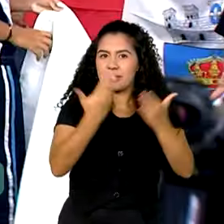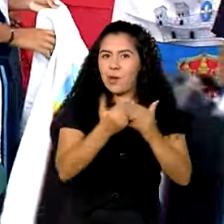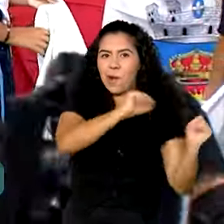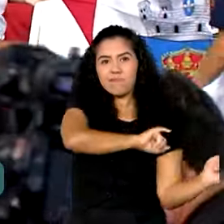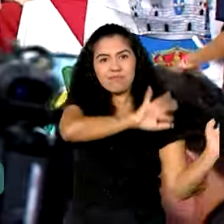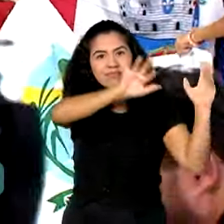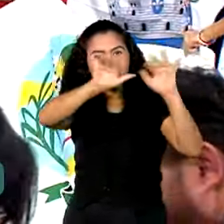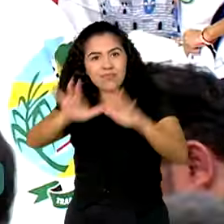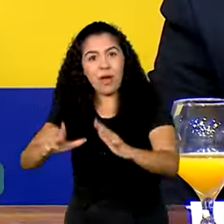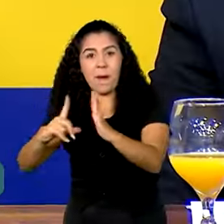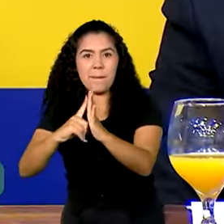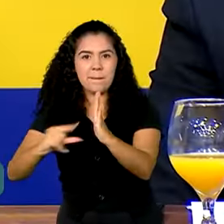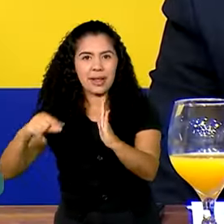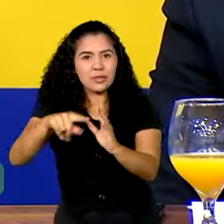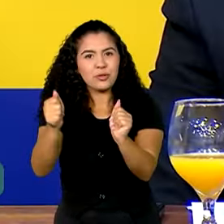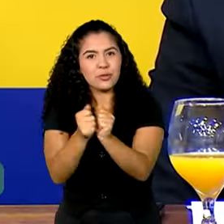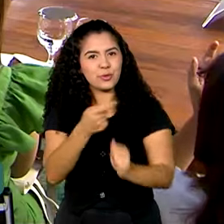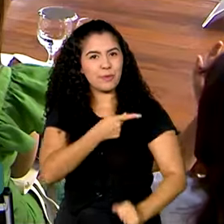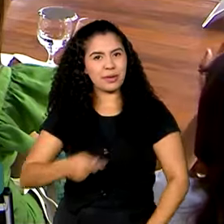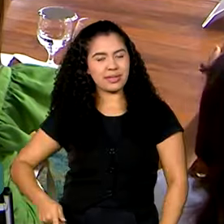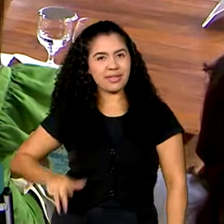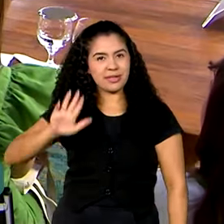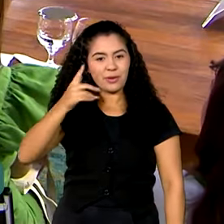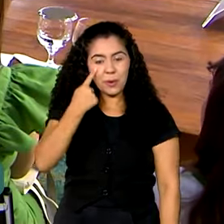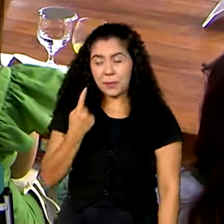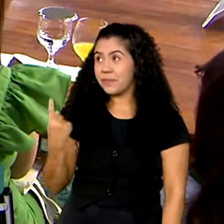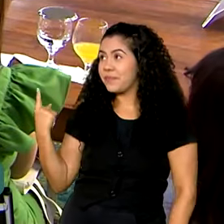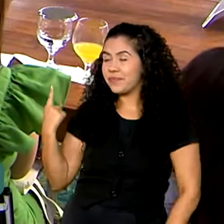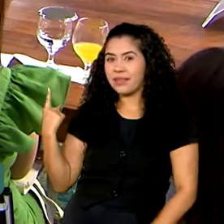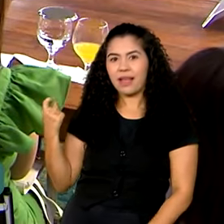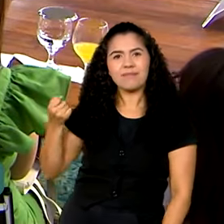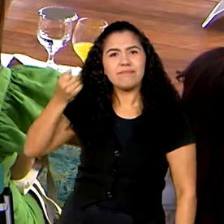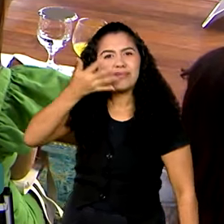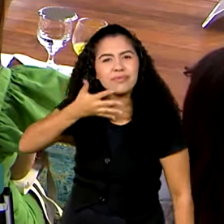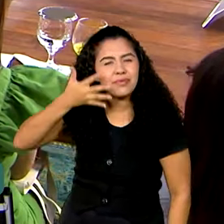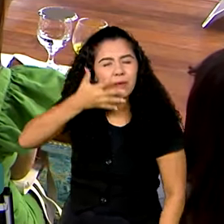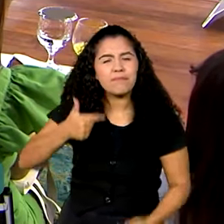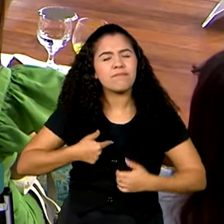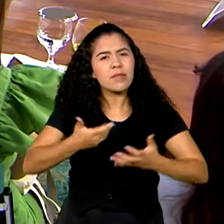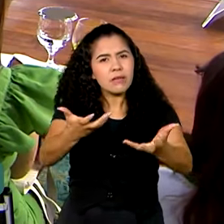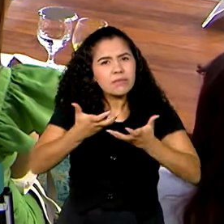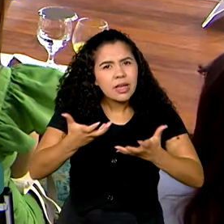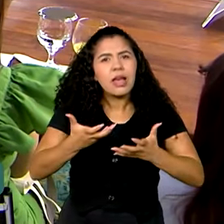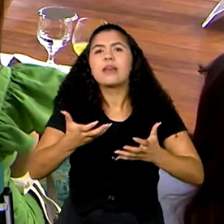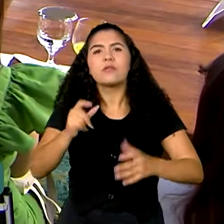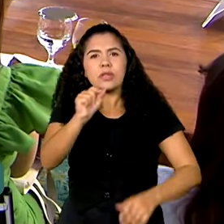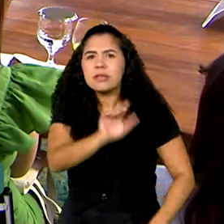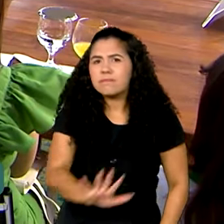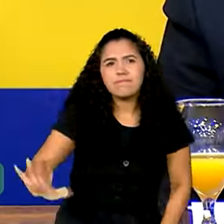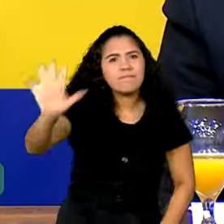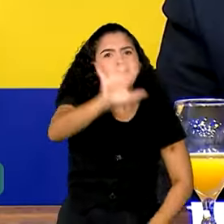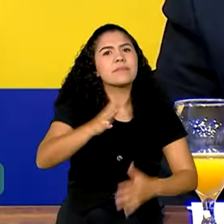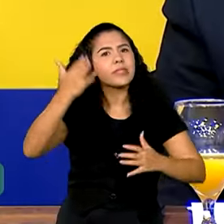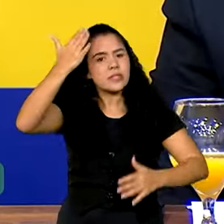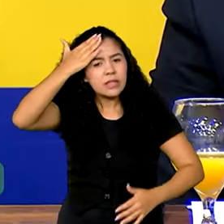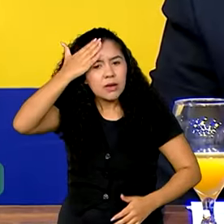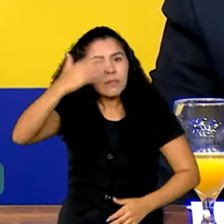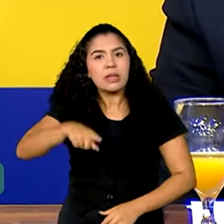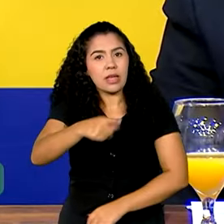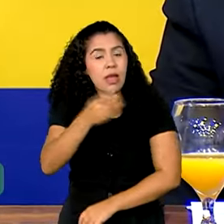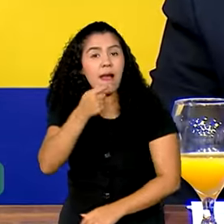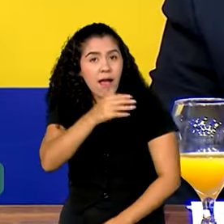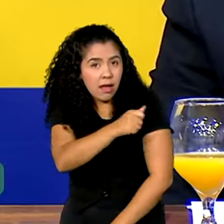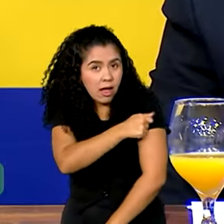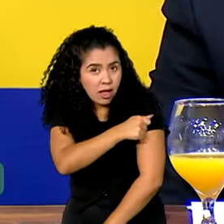Planalto com o presidente Lula. Queremos que o mundo inteiro saiba, sabe, que crianças brasileiras estudam, que crianças